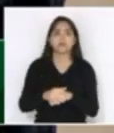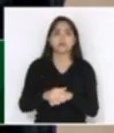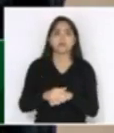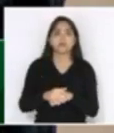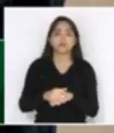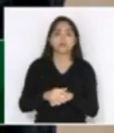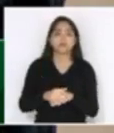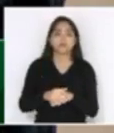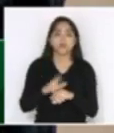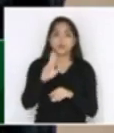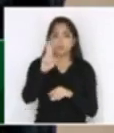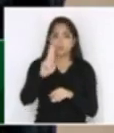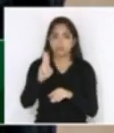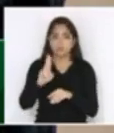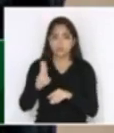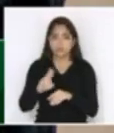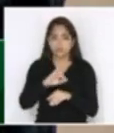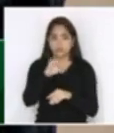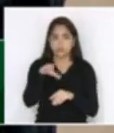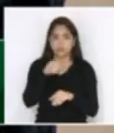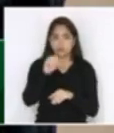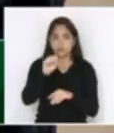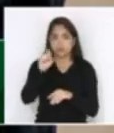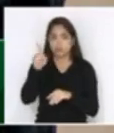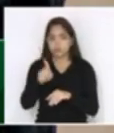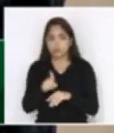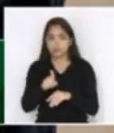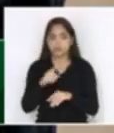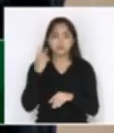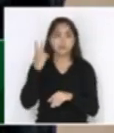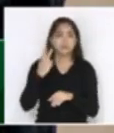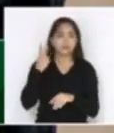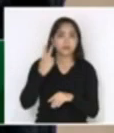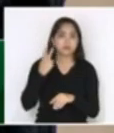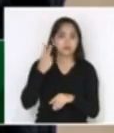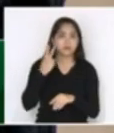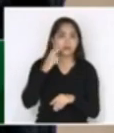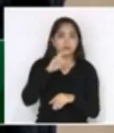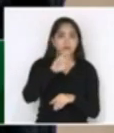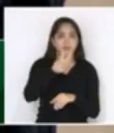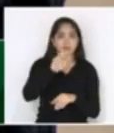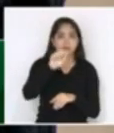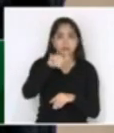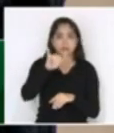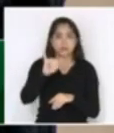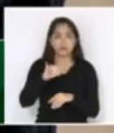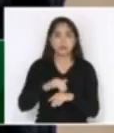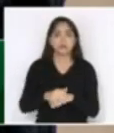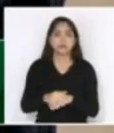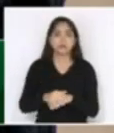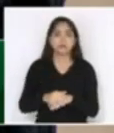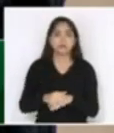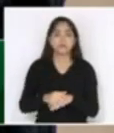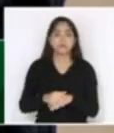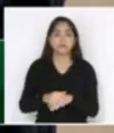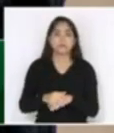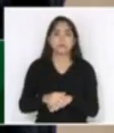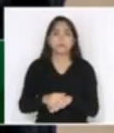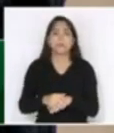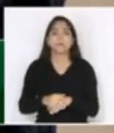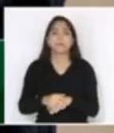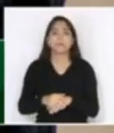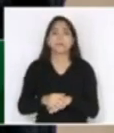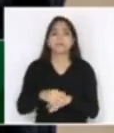Nandi, o vereador José Carlos, a vereadora Vani e o vereador Vanderlei Marcílio. E